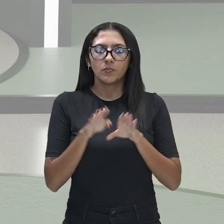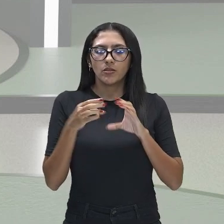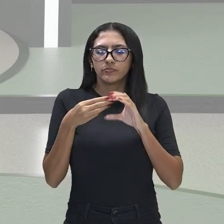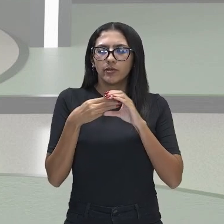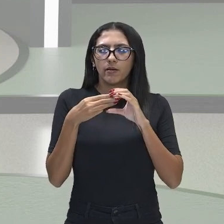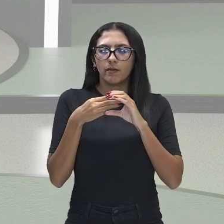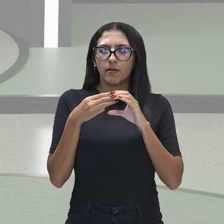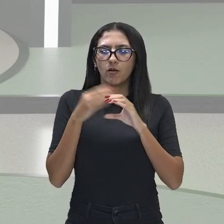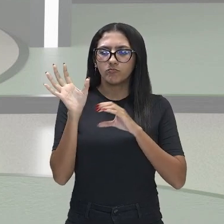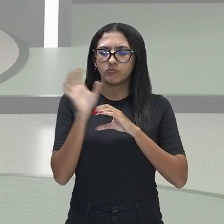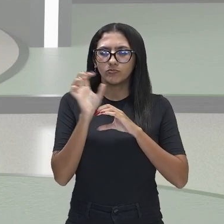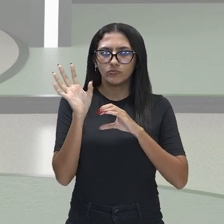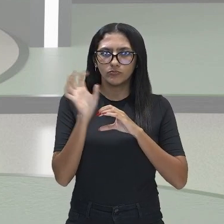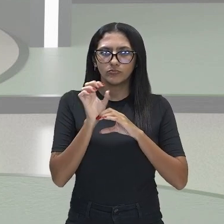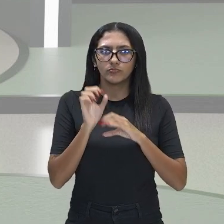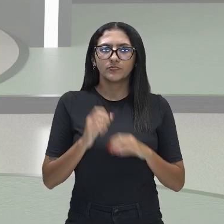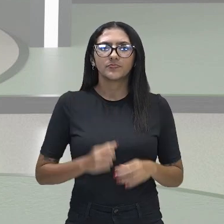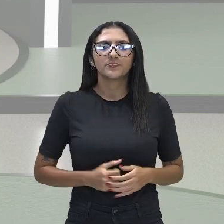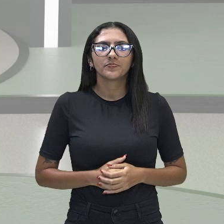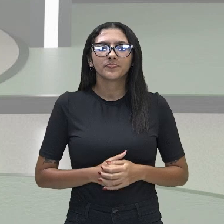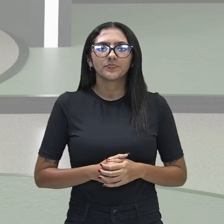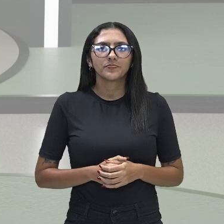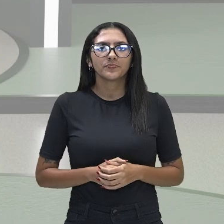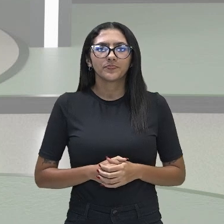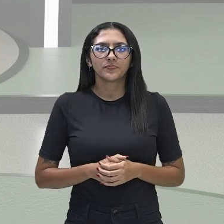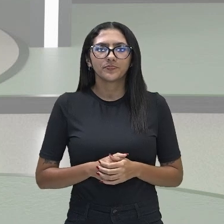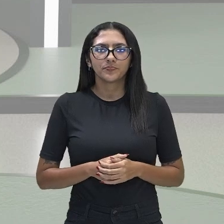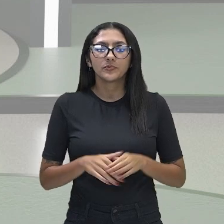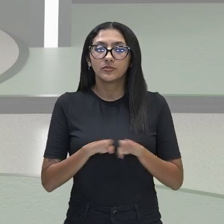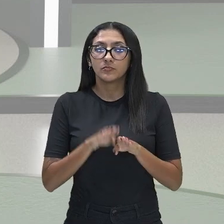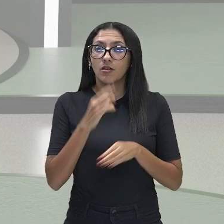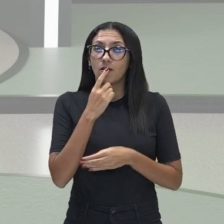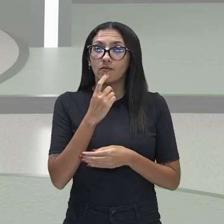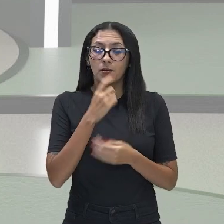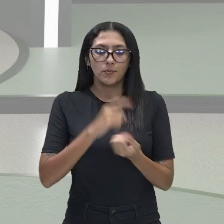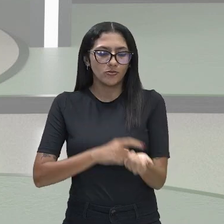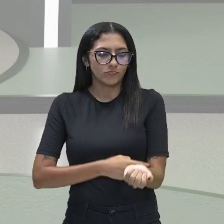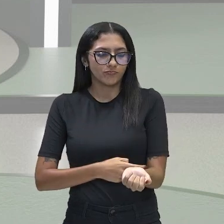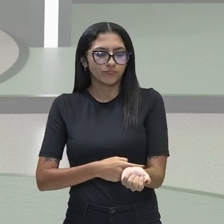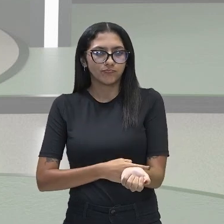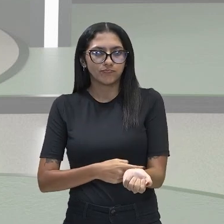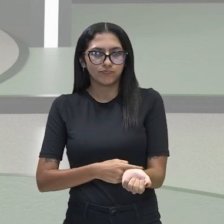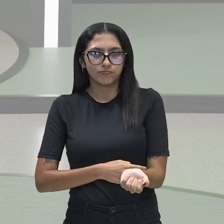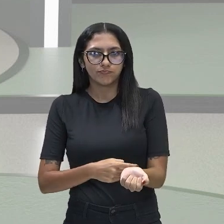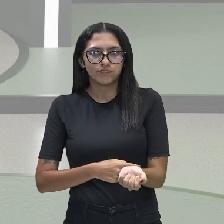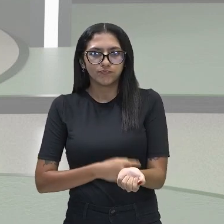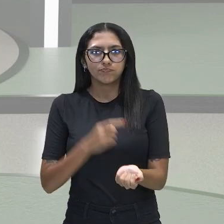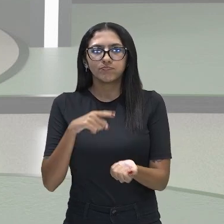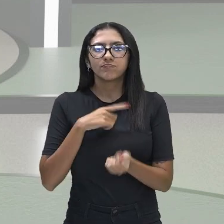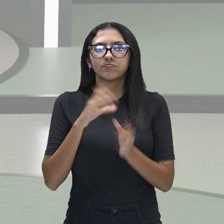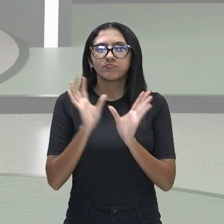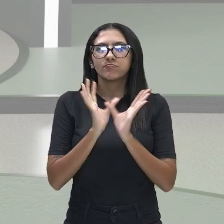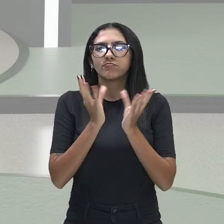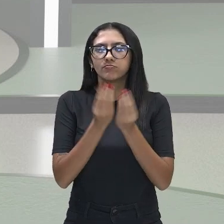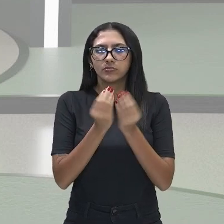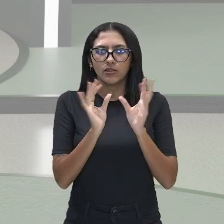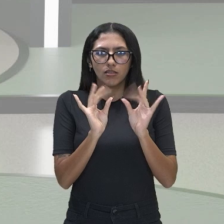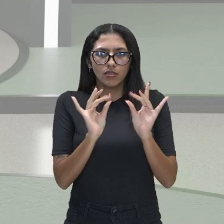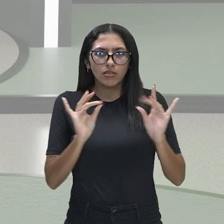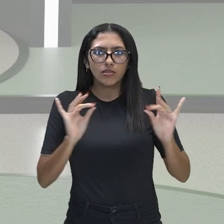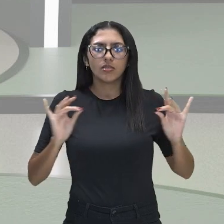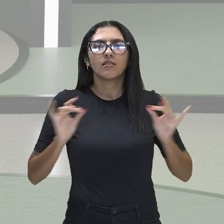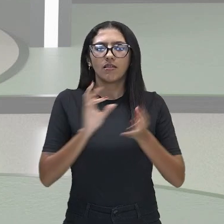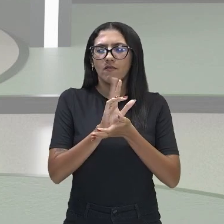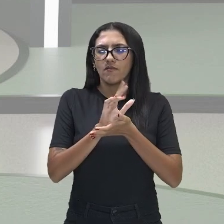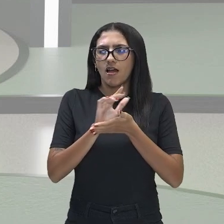células. É composto também pelo sangue, que é um tecido conjuntivo líquido, formado por